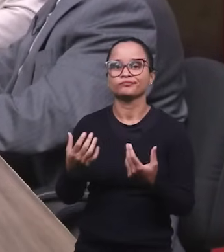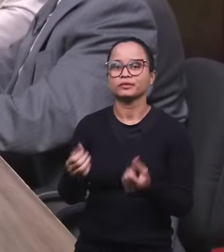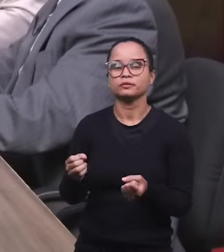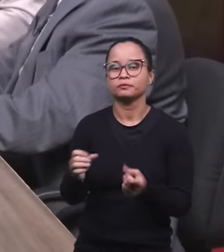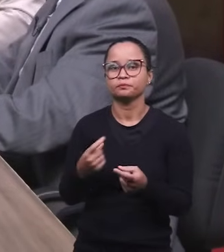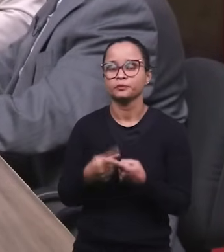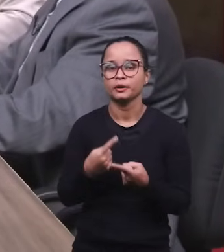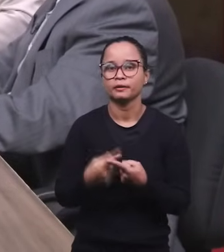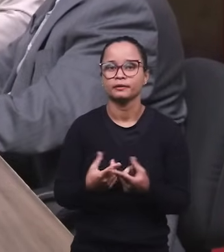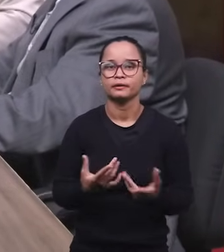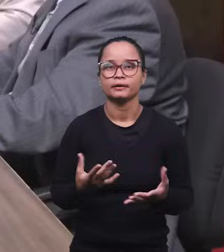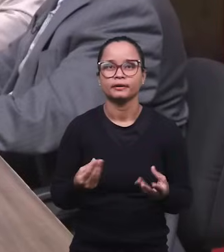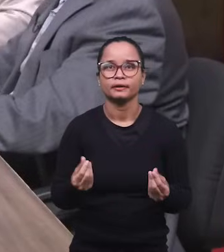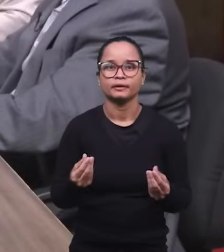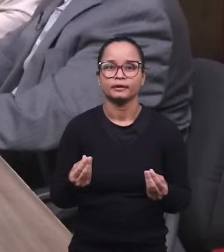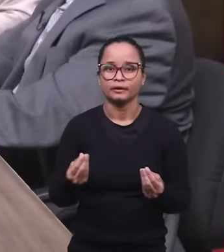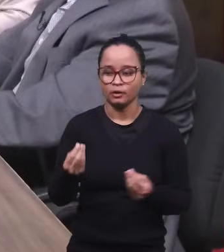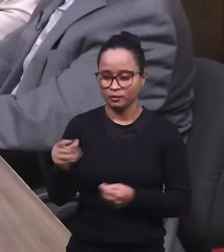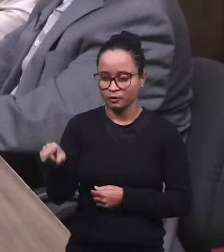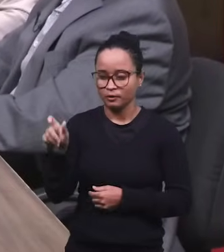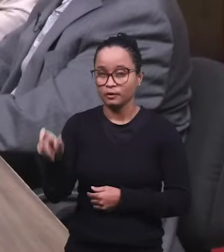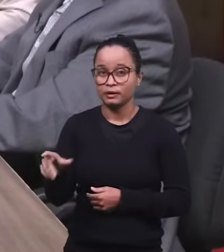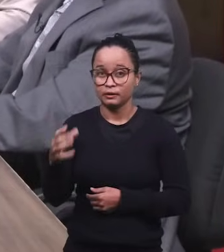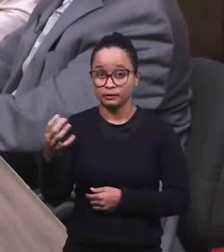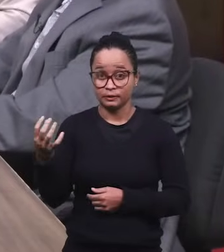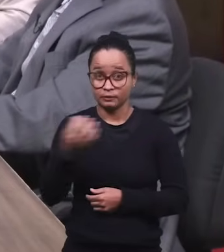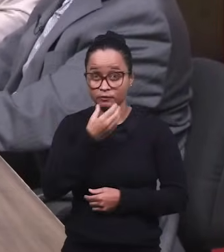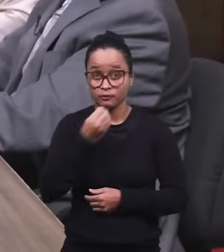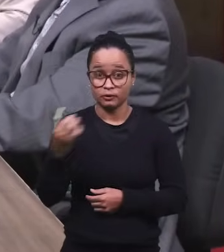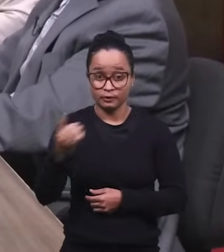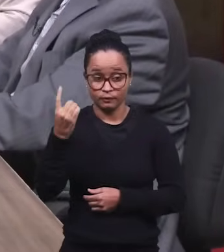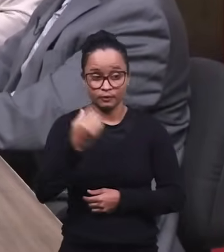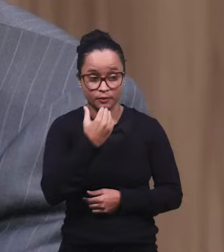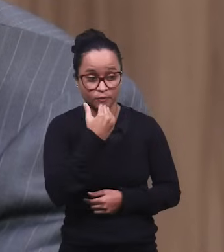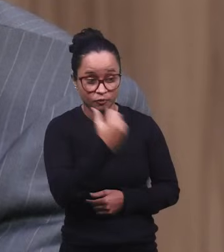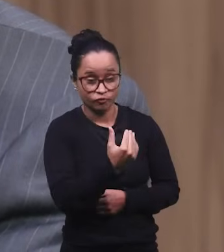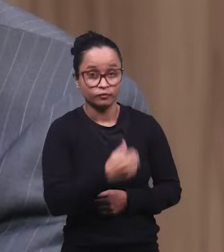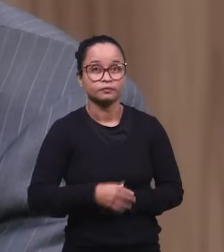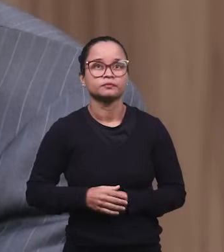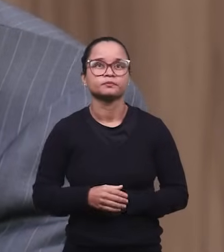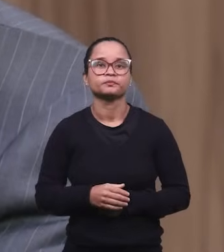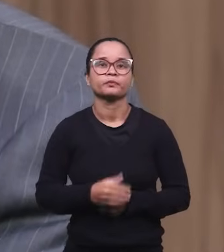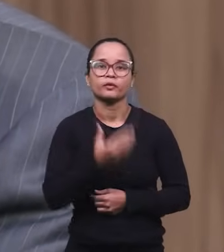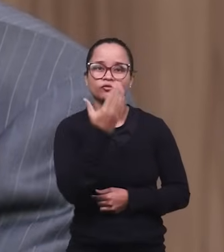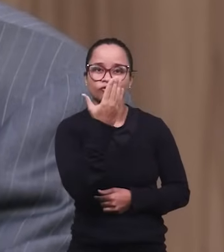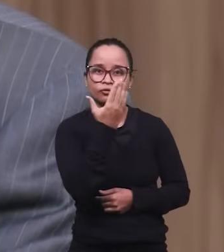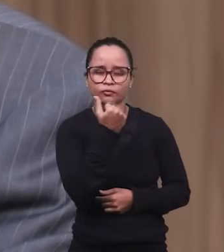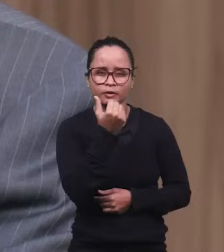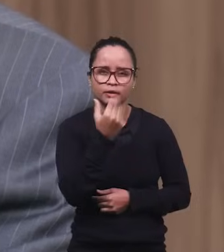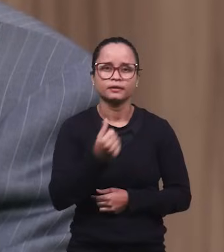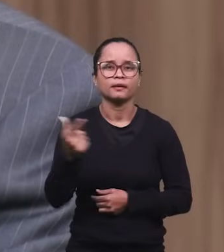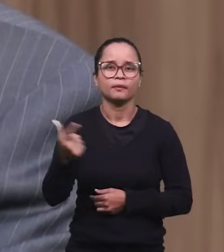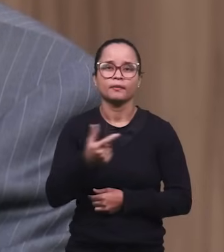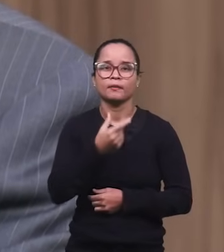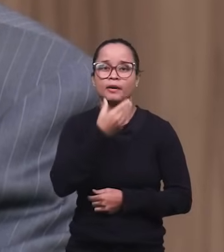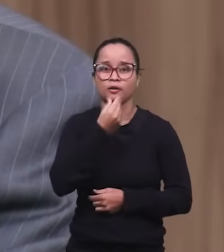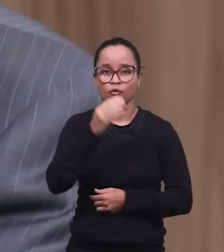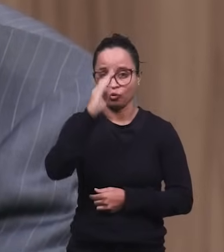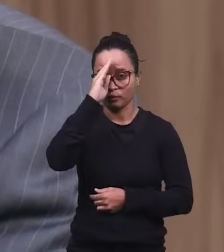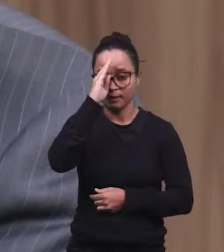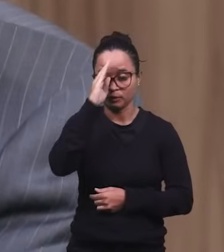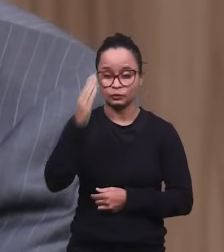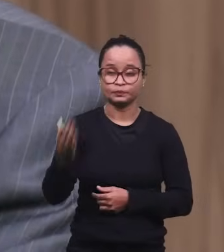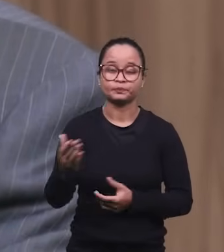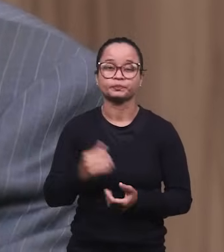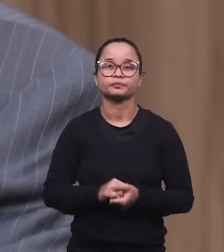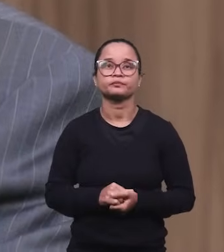reconhecimento, né? Porque quando Davi faz esse pedido a ele de suprimentos para os seus homens,